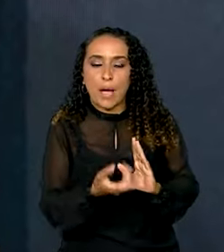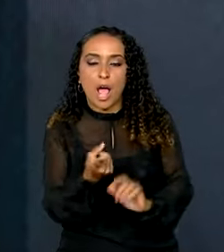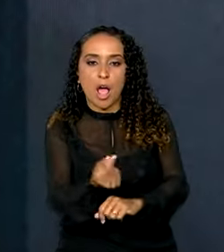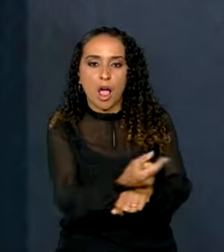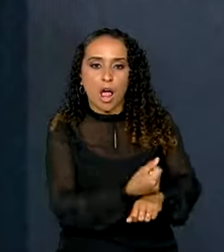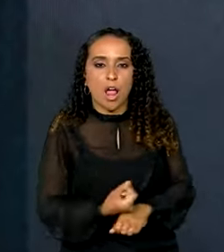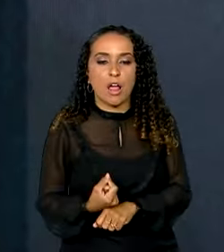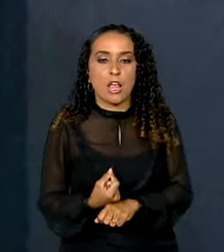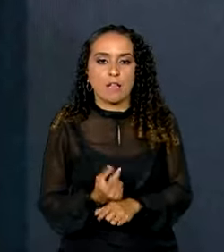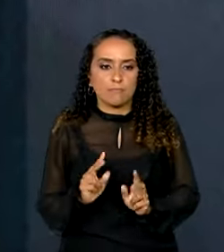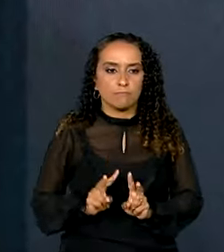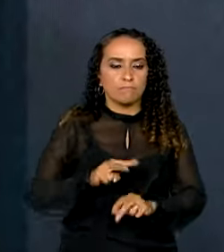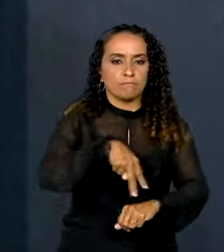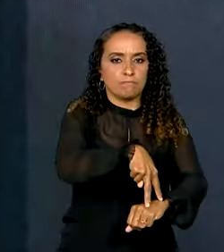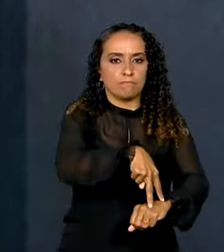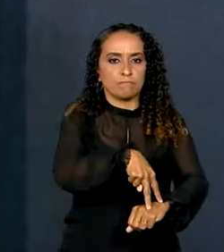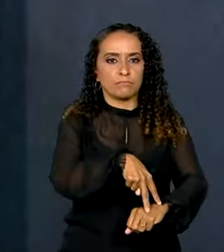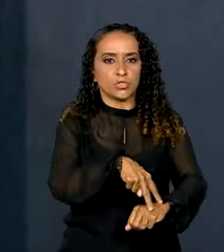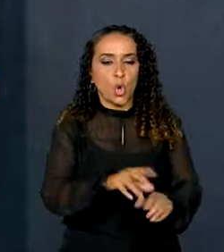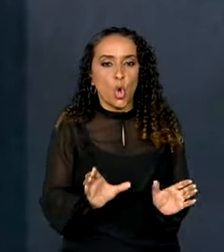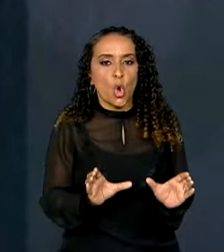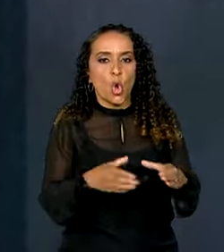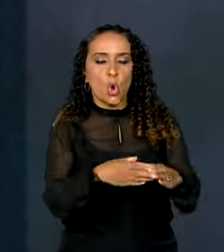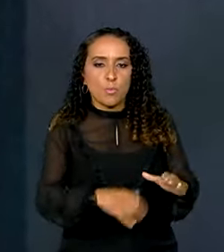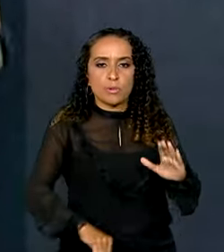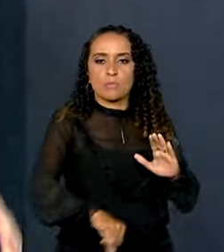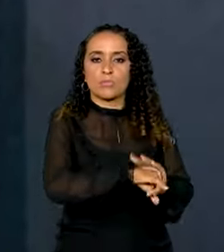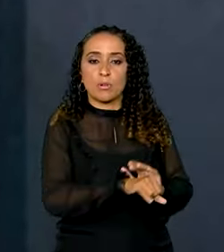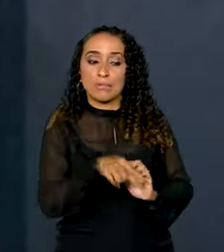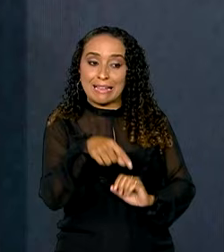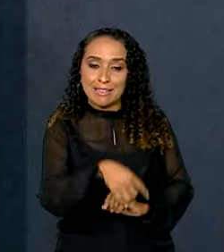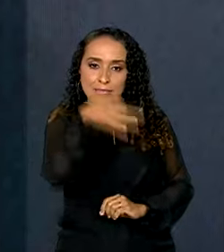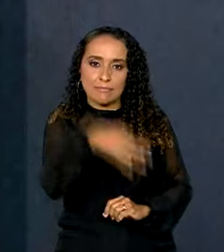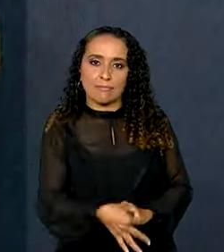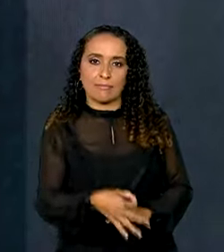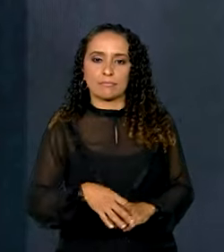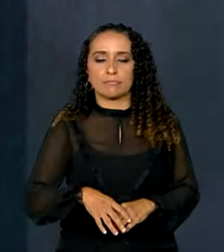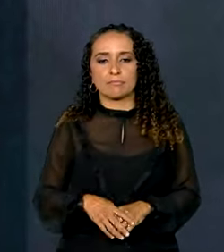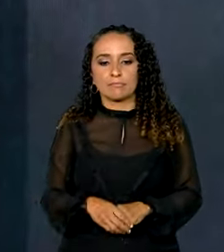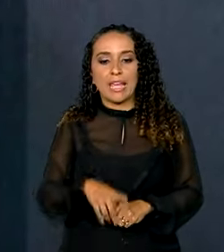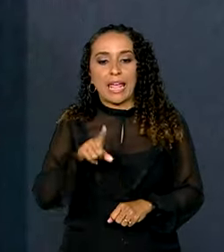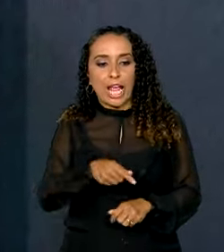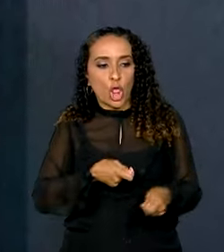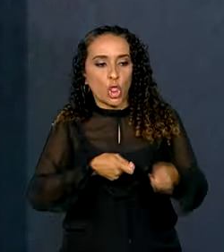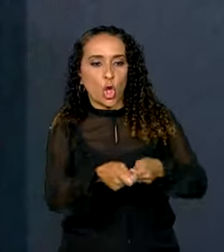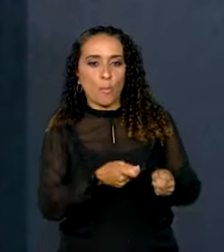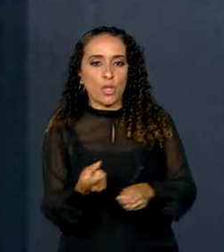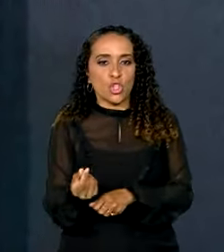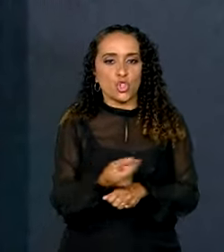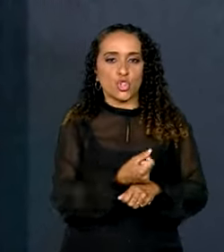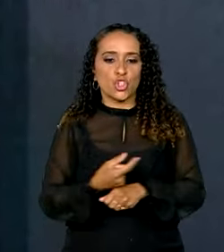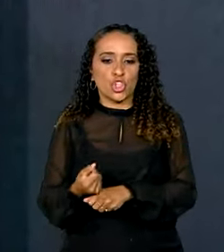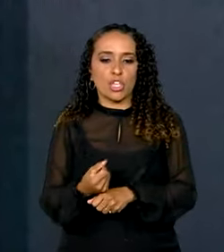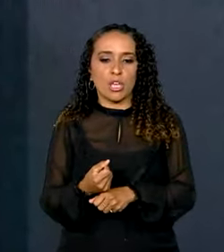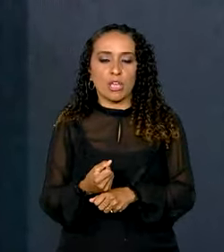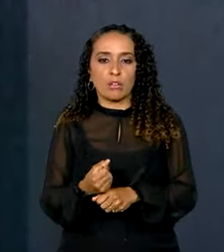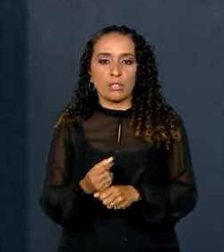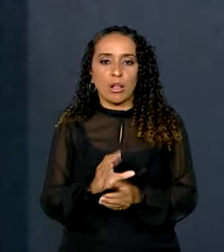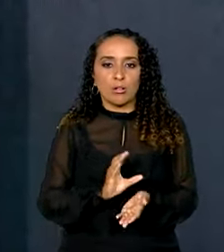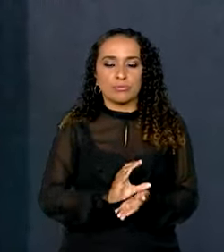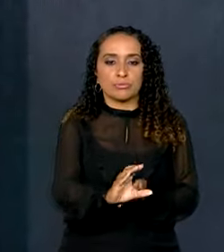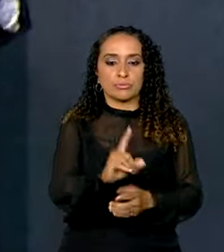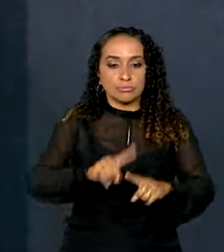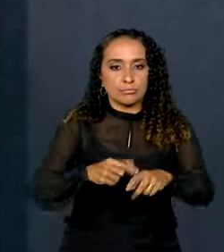descapitalização e enfrentar as facções criminosas naquilo que é vital, que é o domínio do dinheiro, a destinação dos